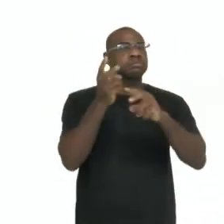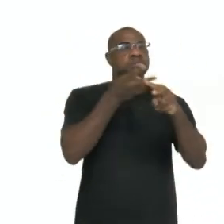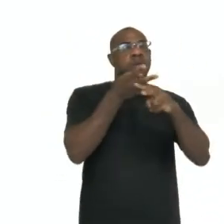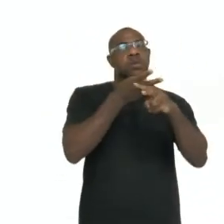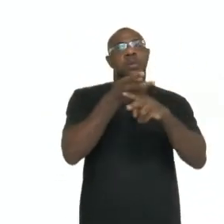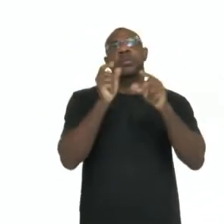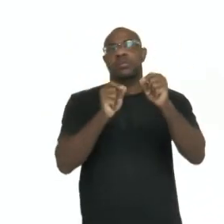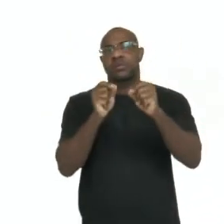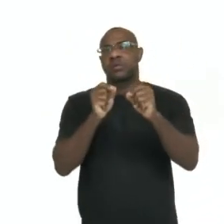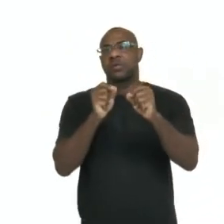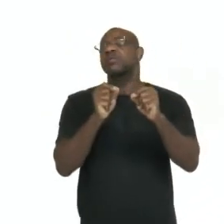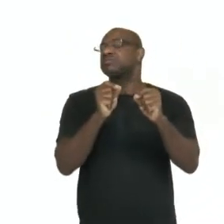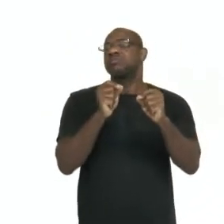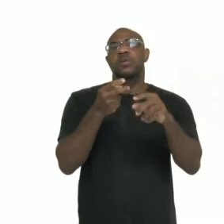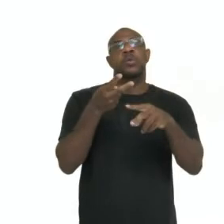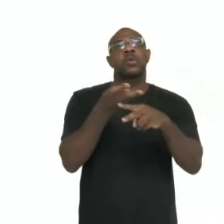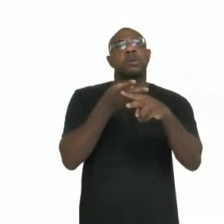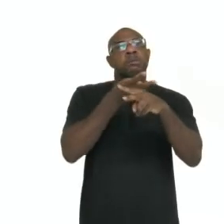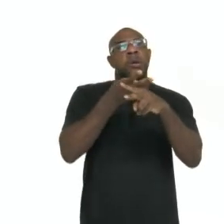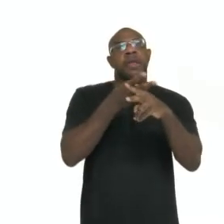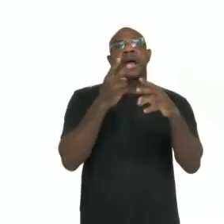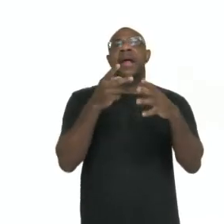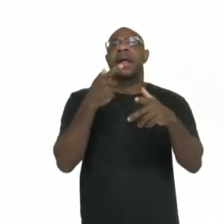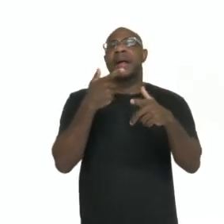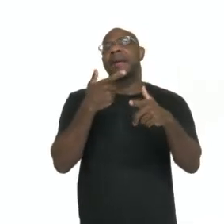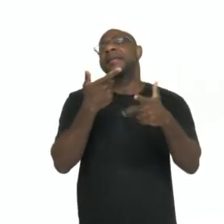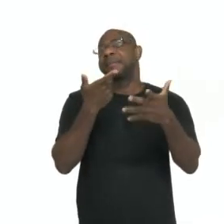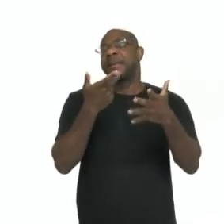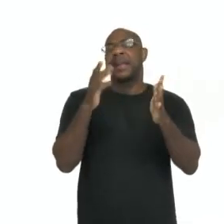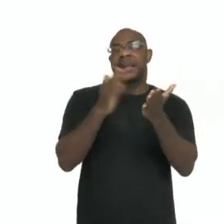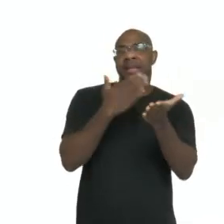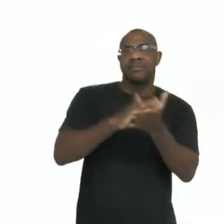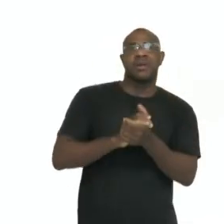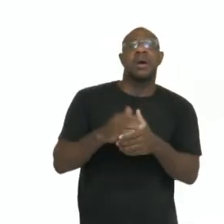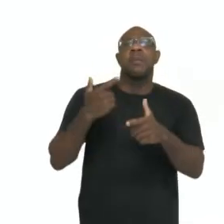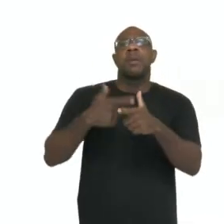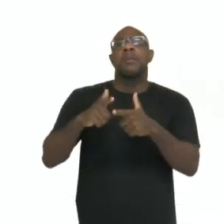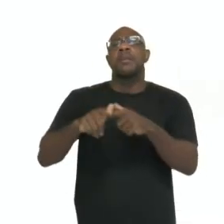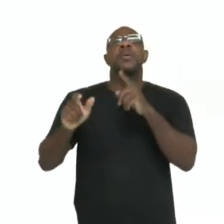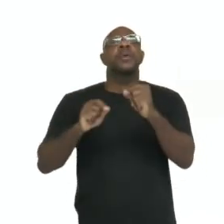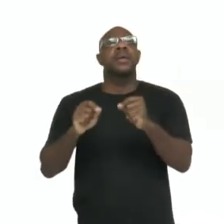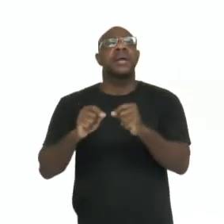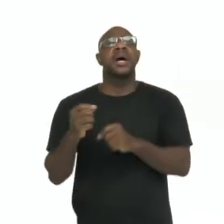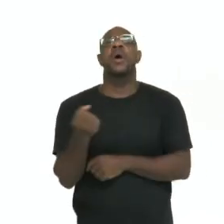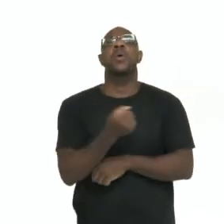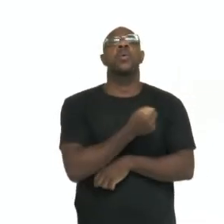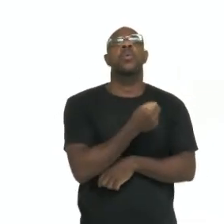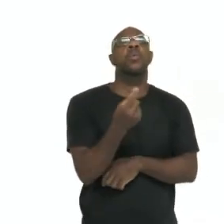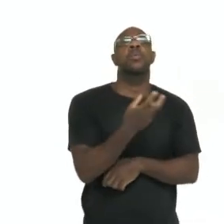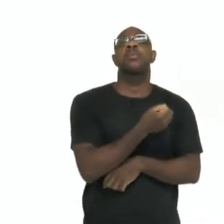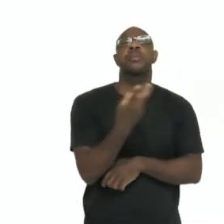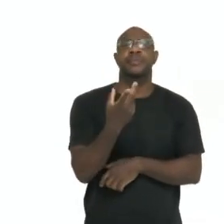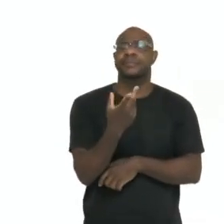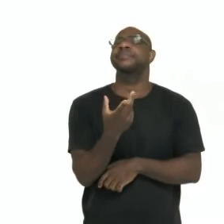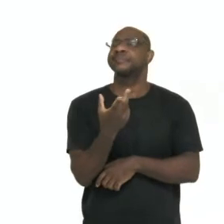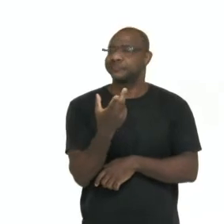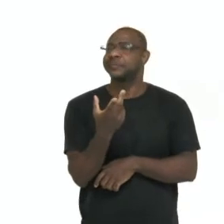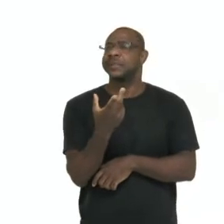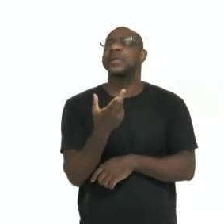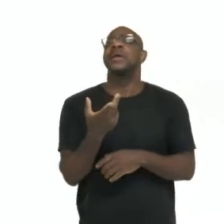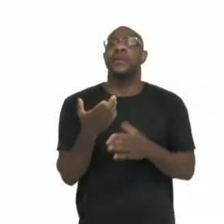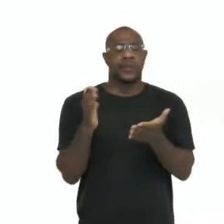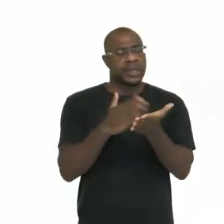que procuramos. Outro problema decorrente disso é a quantidade de estragos que nossos livros estão sofrendo.